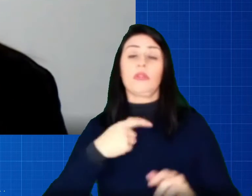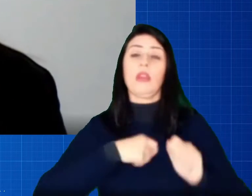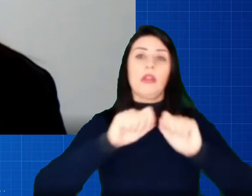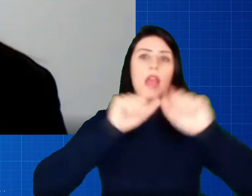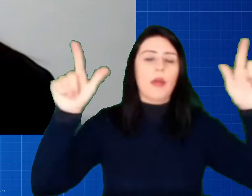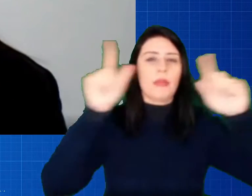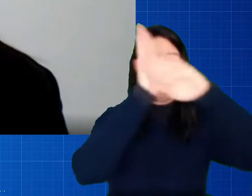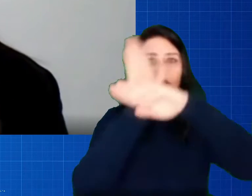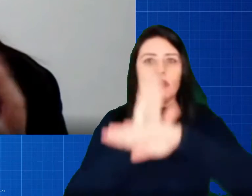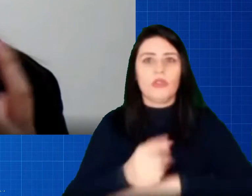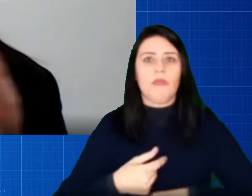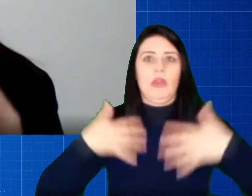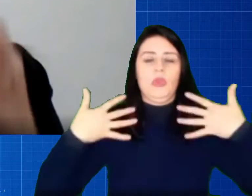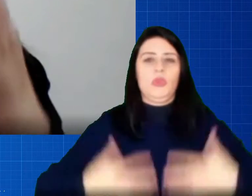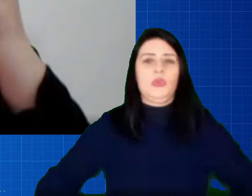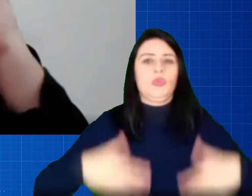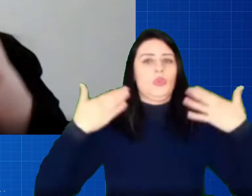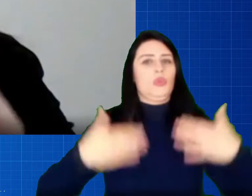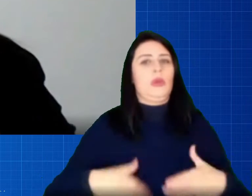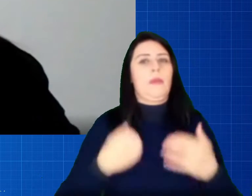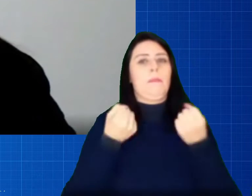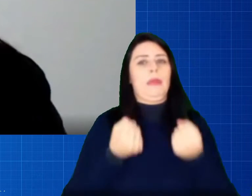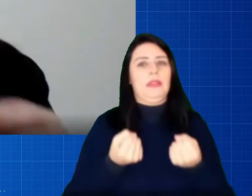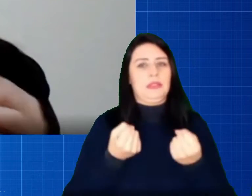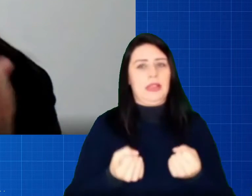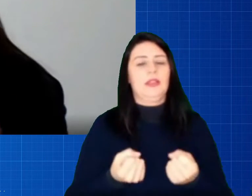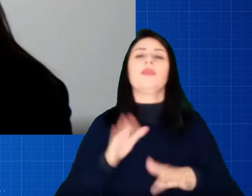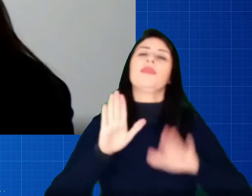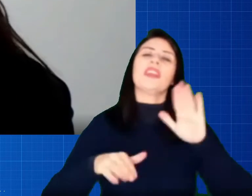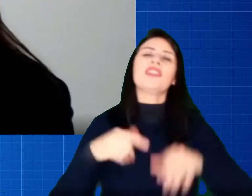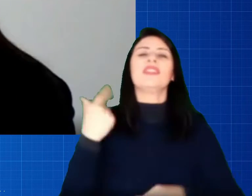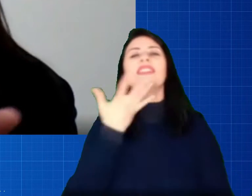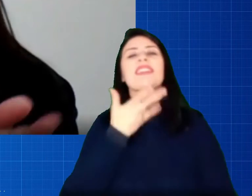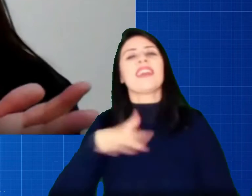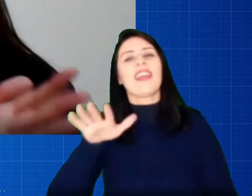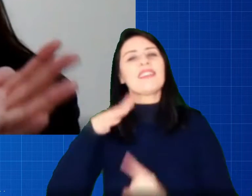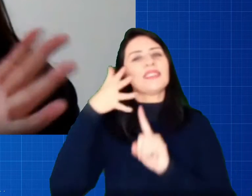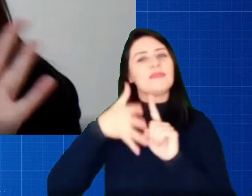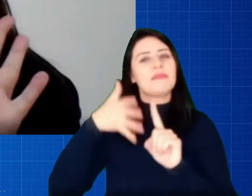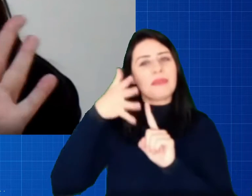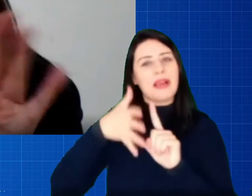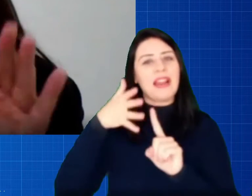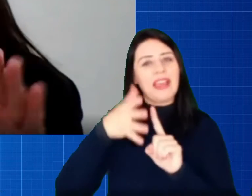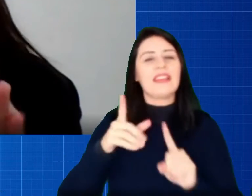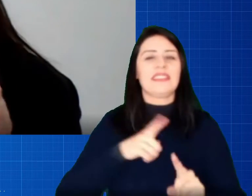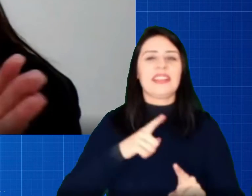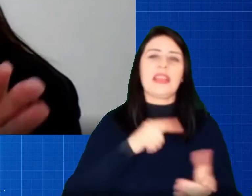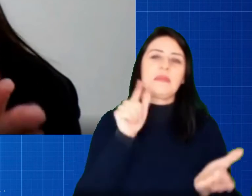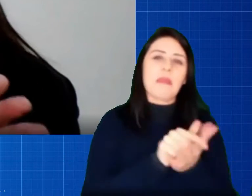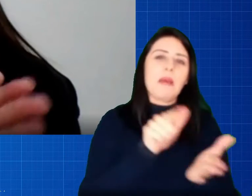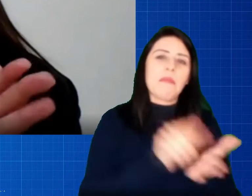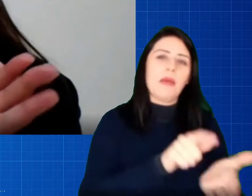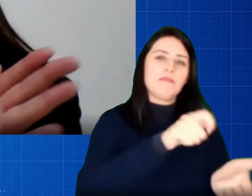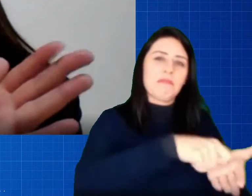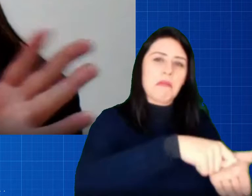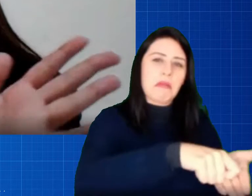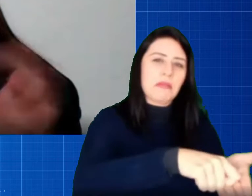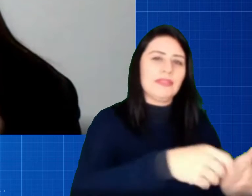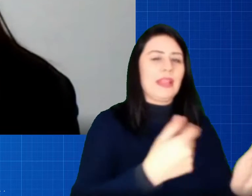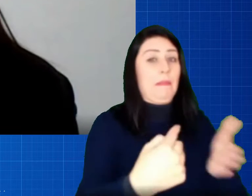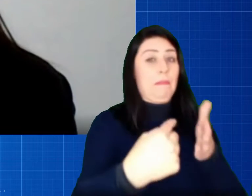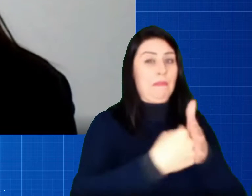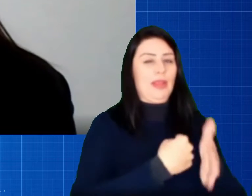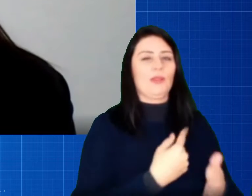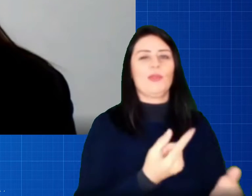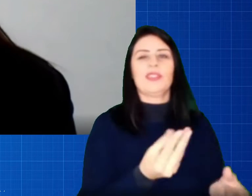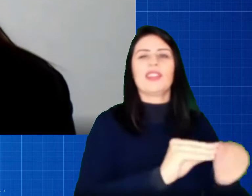com as crianças, quando eles, né, a gente conversa e eles fazem perguntinhas, aquelas perguntinhas no papel para ninguém ver, né? Eles colocam na caixinha, eles adoram